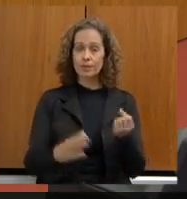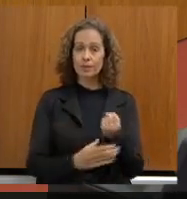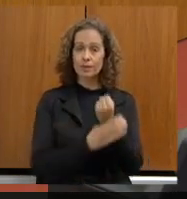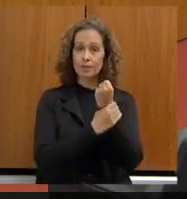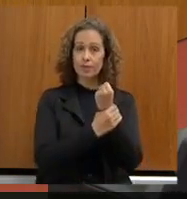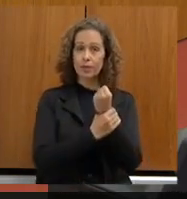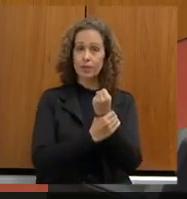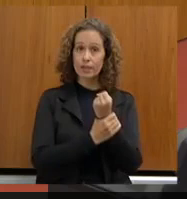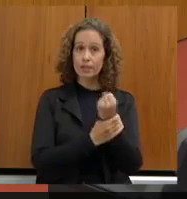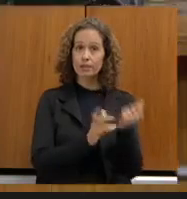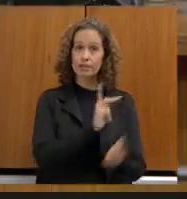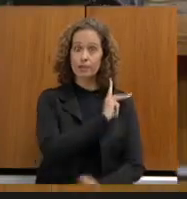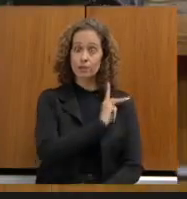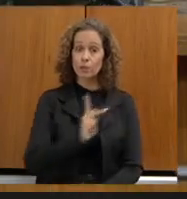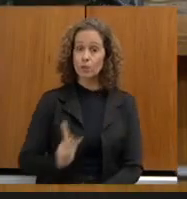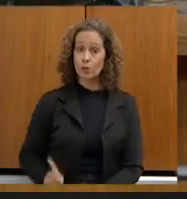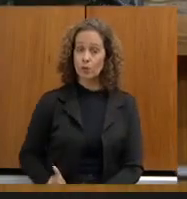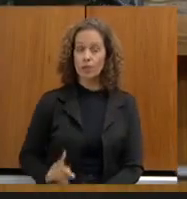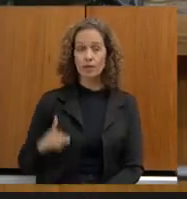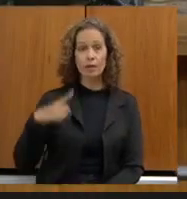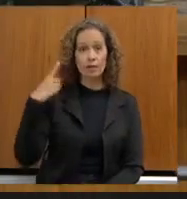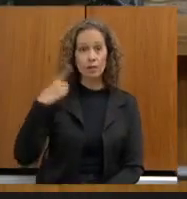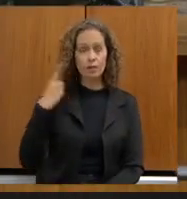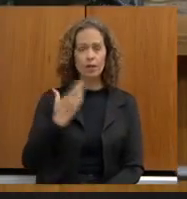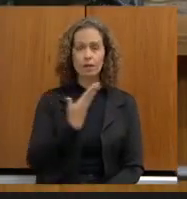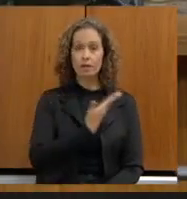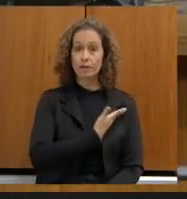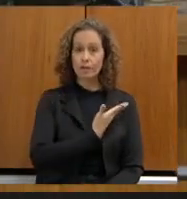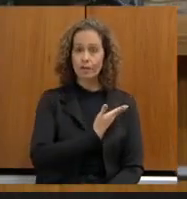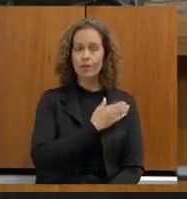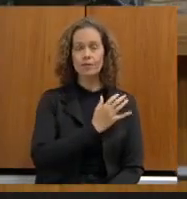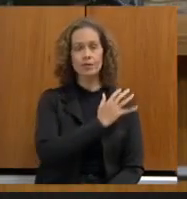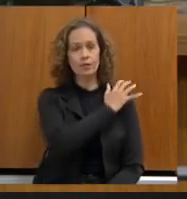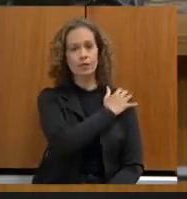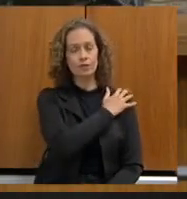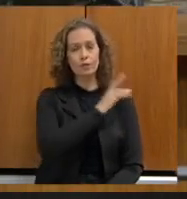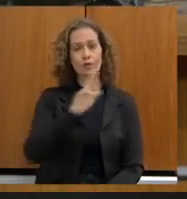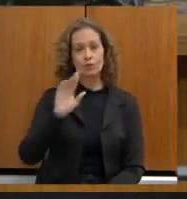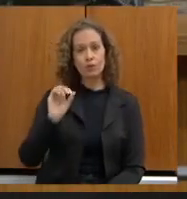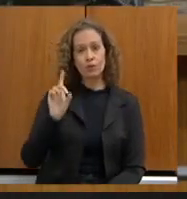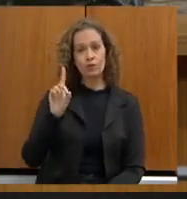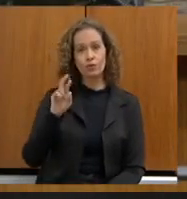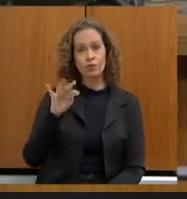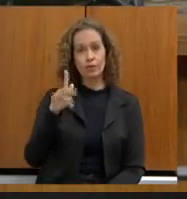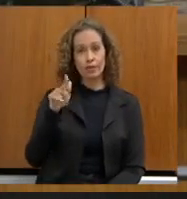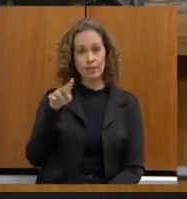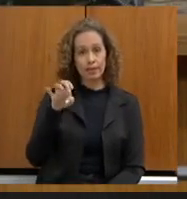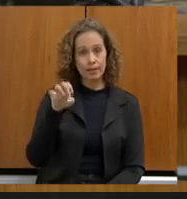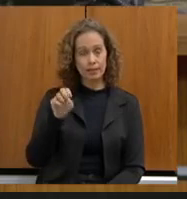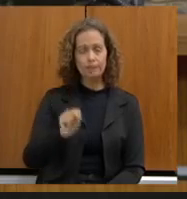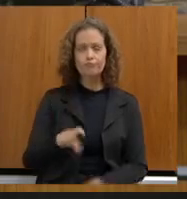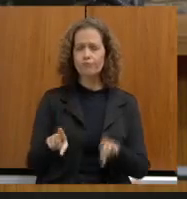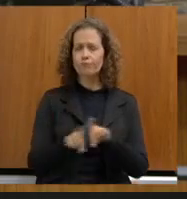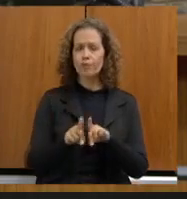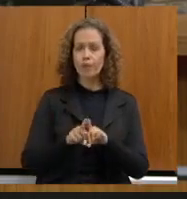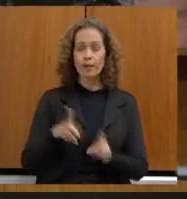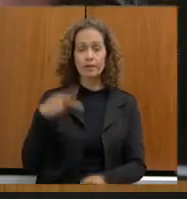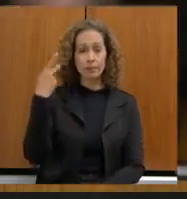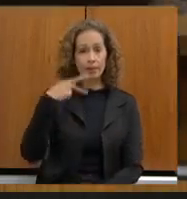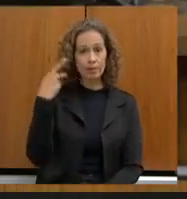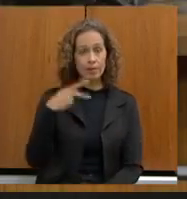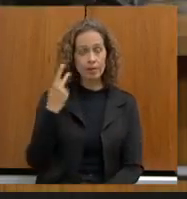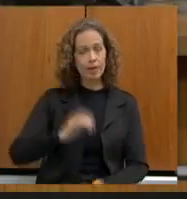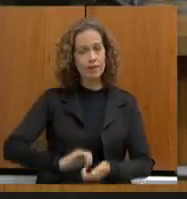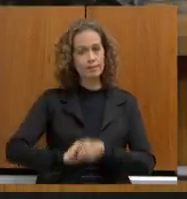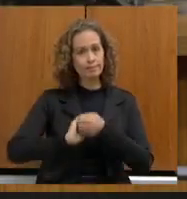Pública claríssimo Deputado amigo Sargento Rodrigues também comprimento os parlamentares